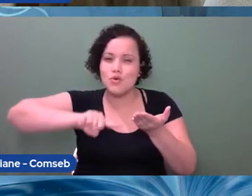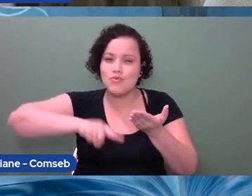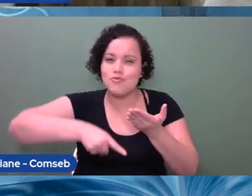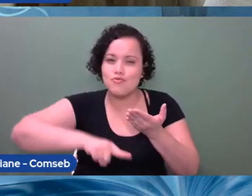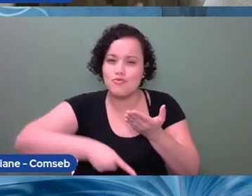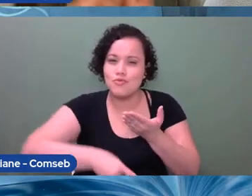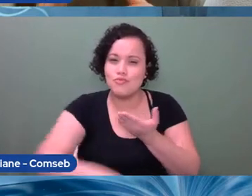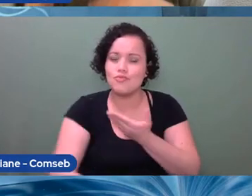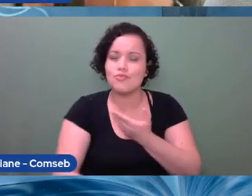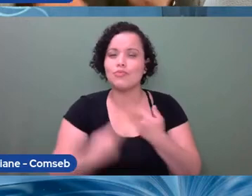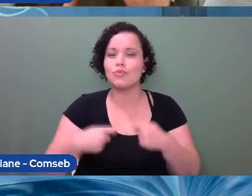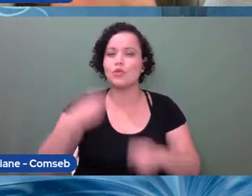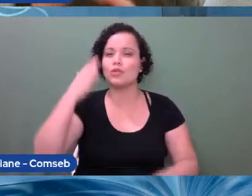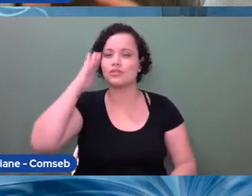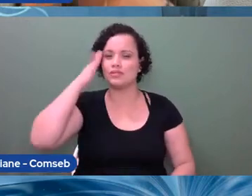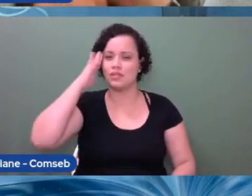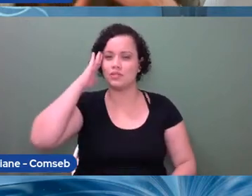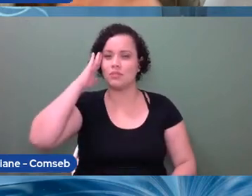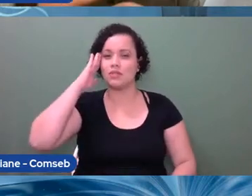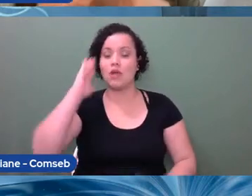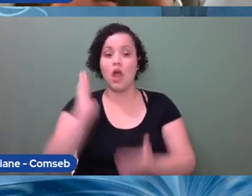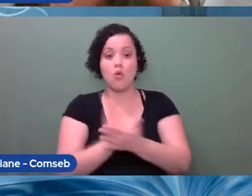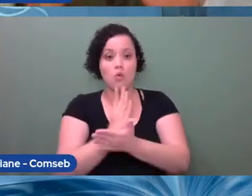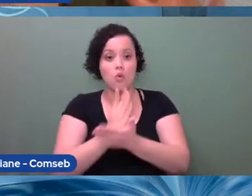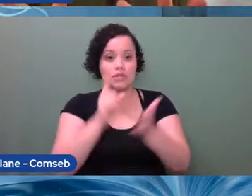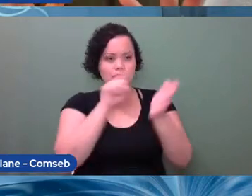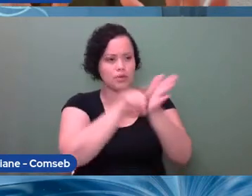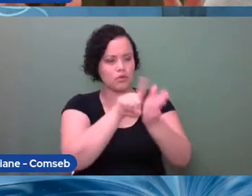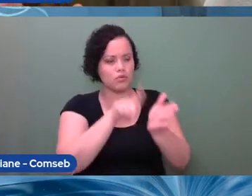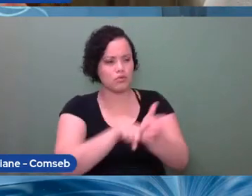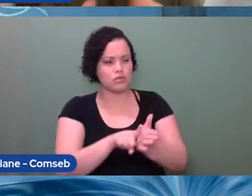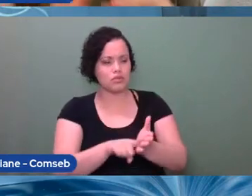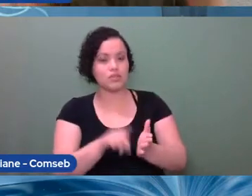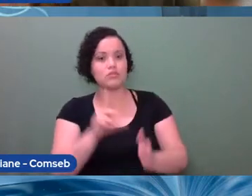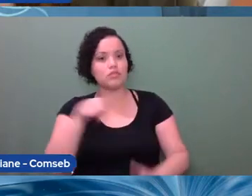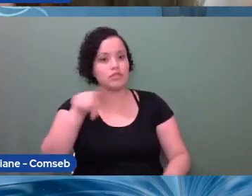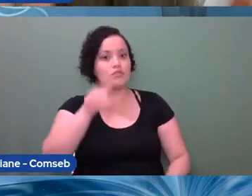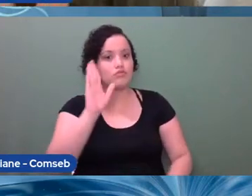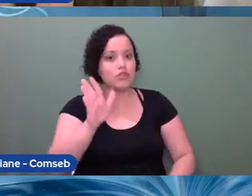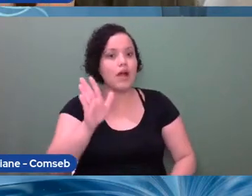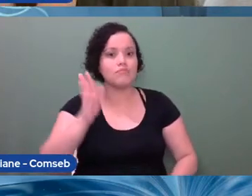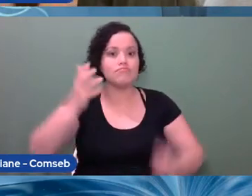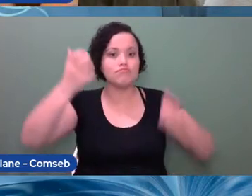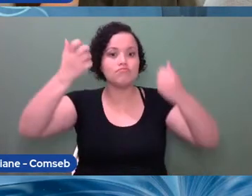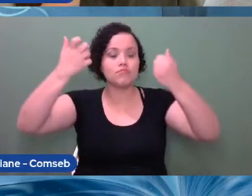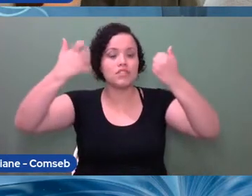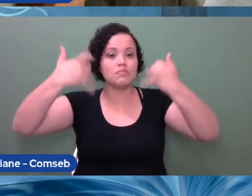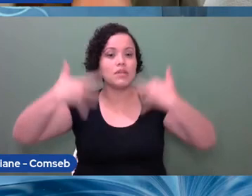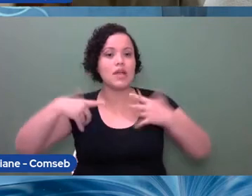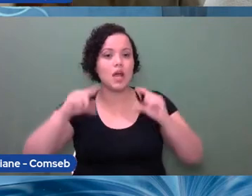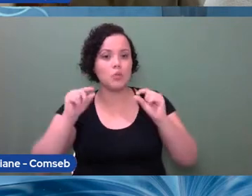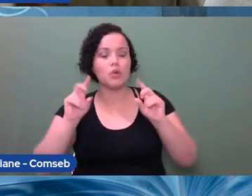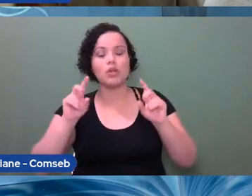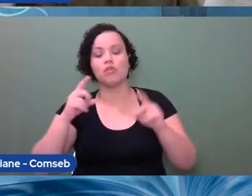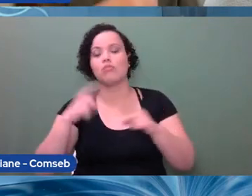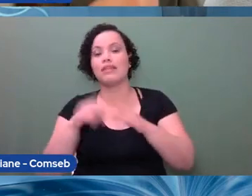maravilhosa. Nós, já algumas perguntas que vão aparecer agora, vocês já tocaram de alguma maneira, porque está dentro do bojo do assunto, não é? Mas nós vamos aí